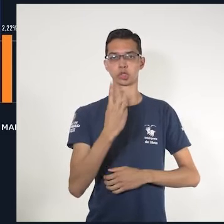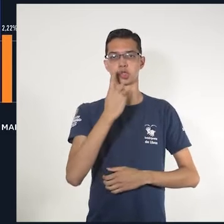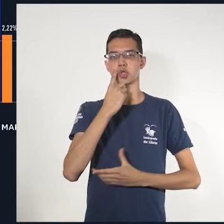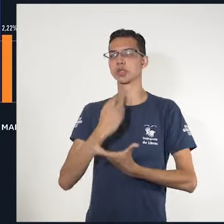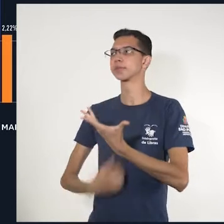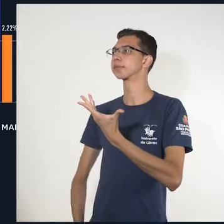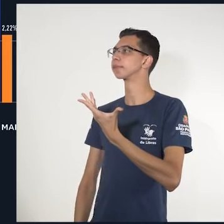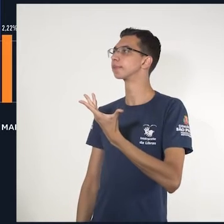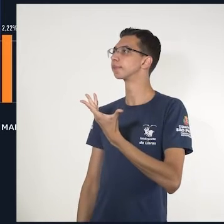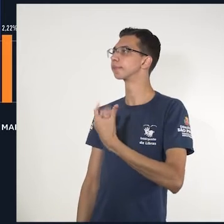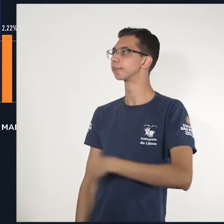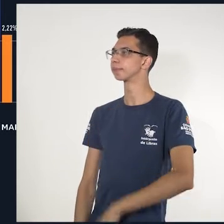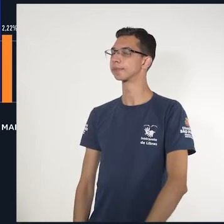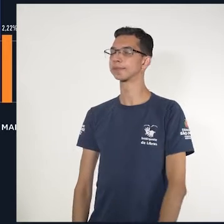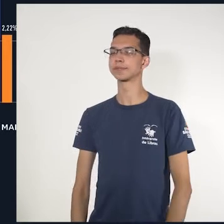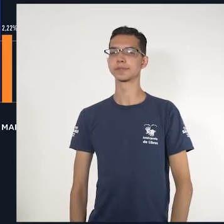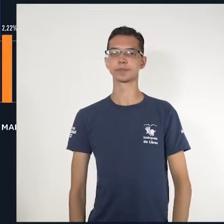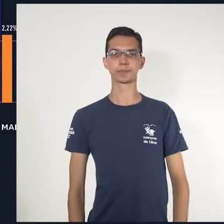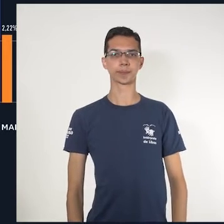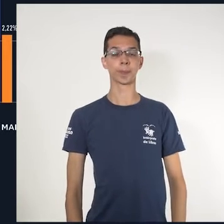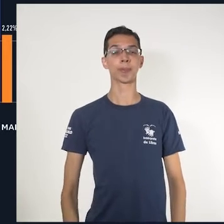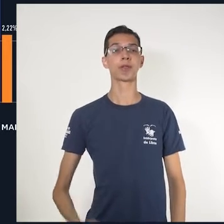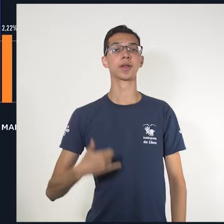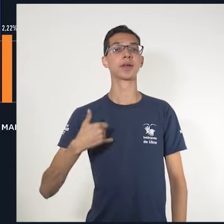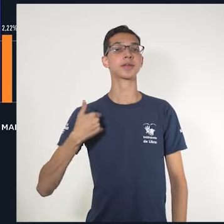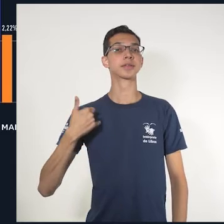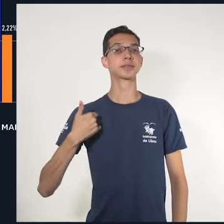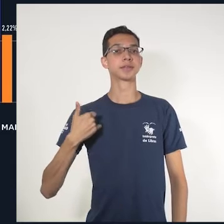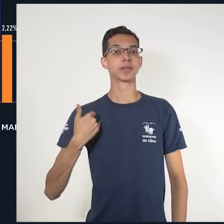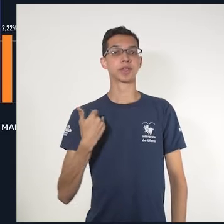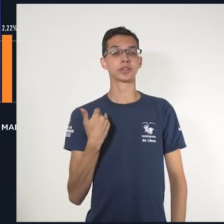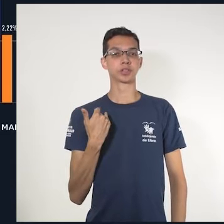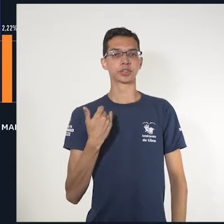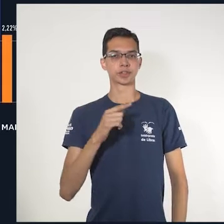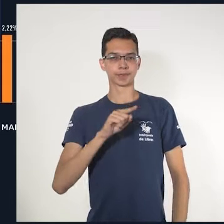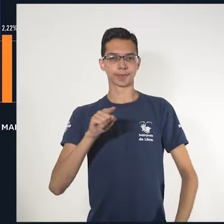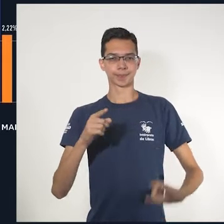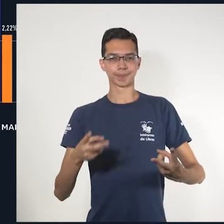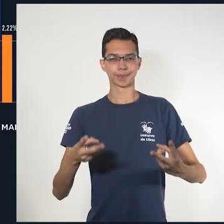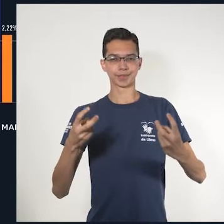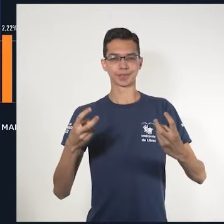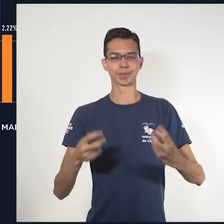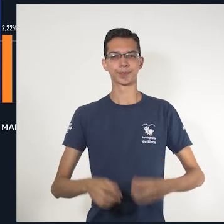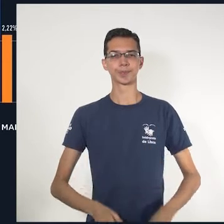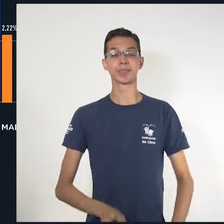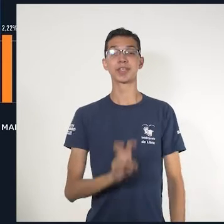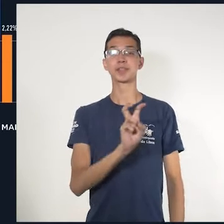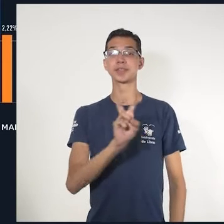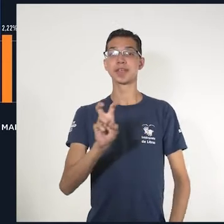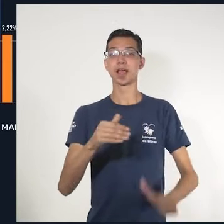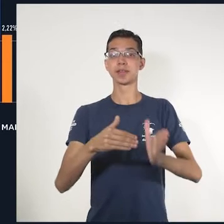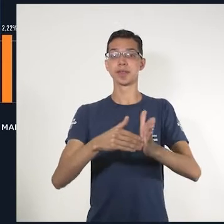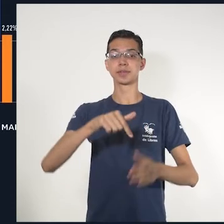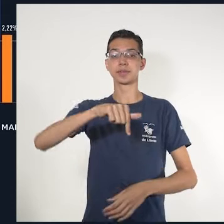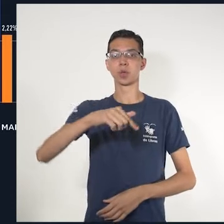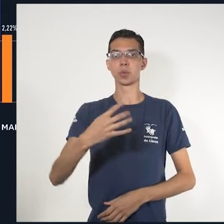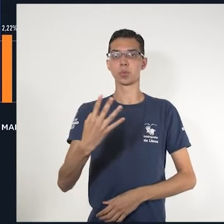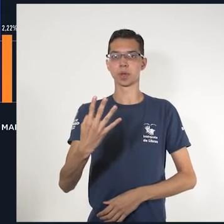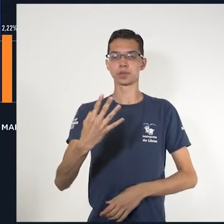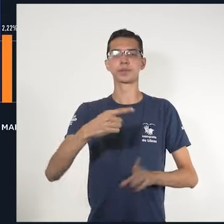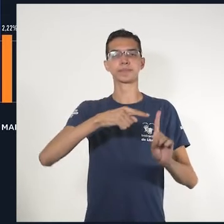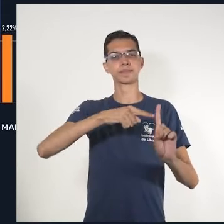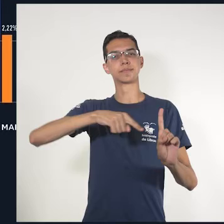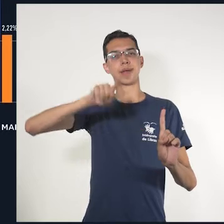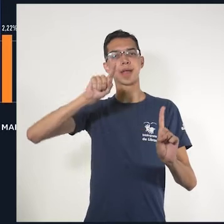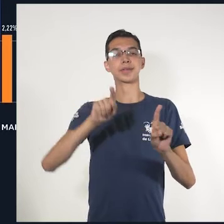então, nas faixas etárias de 55, um aumento nas faixas etárias de 55 a 74 e uma